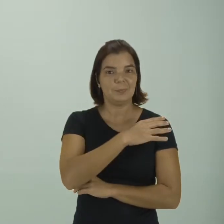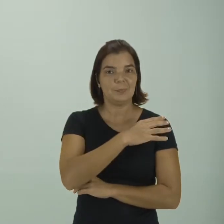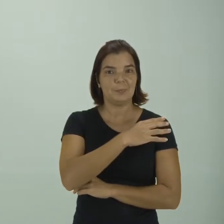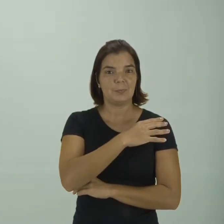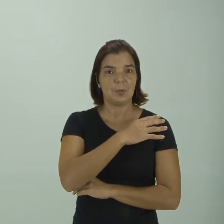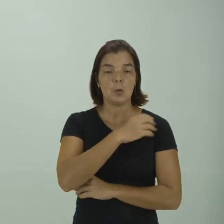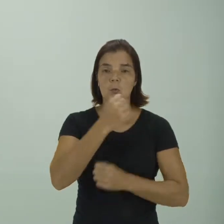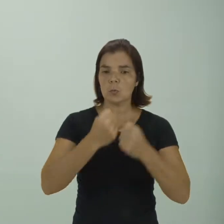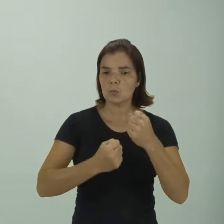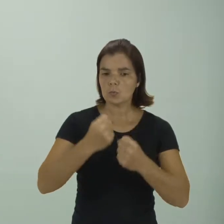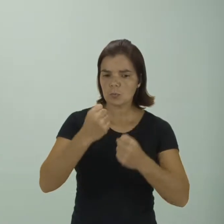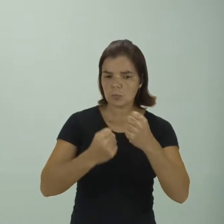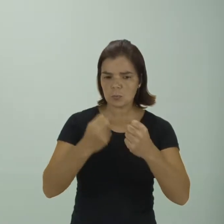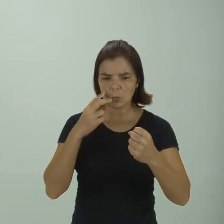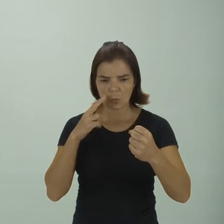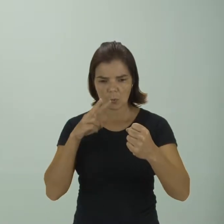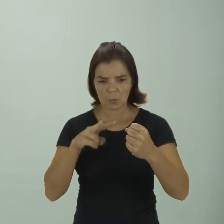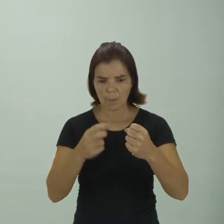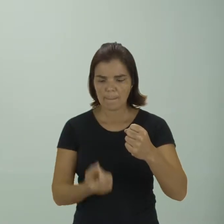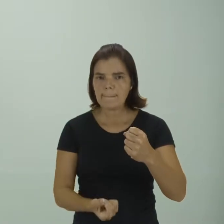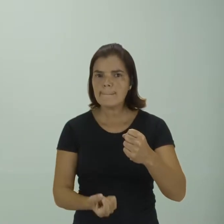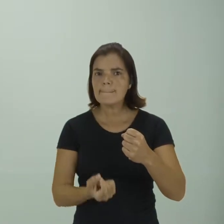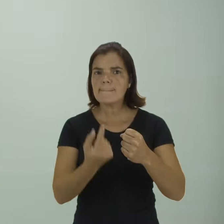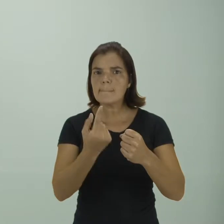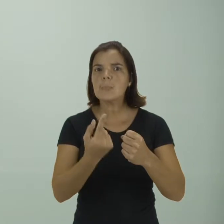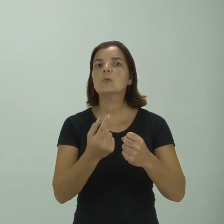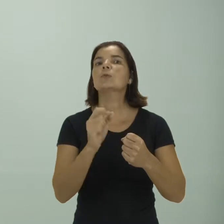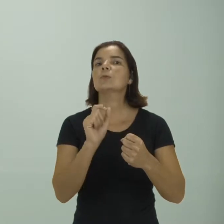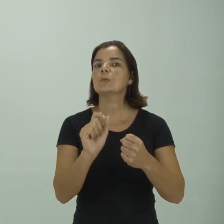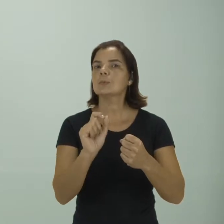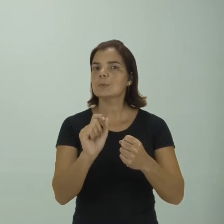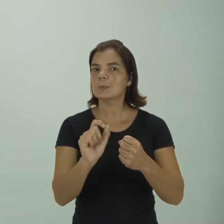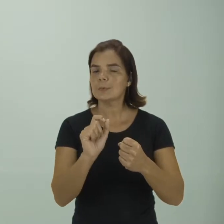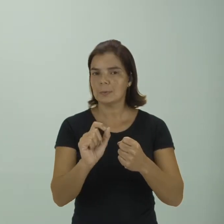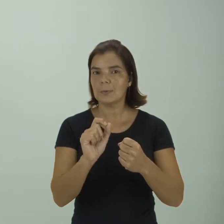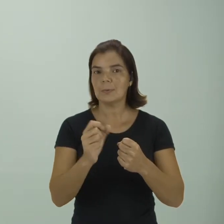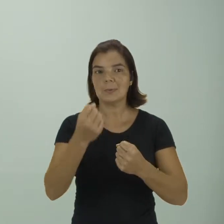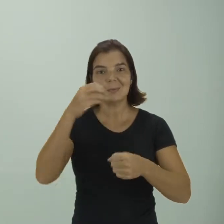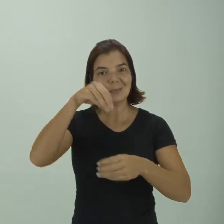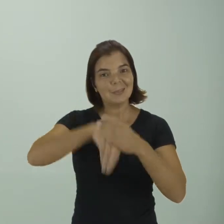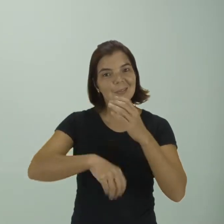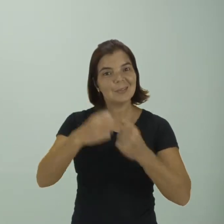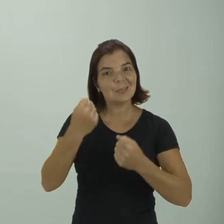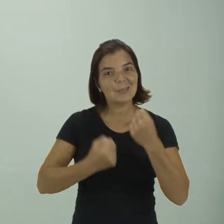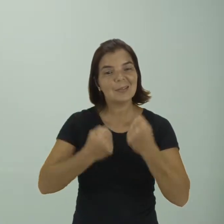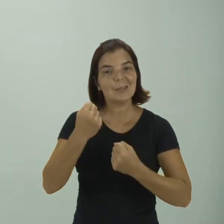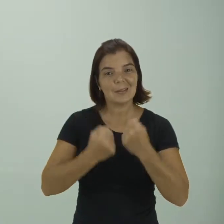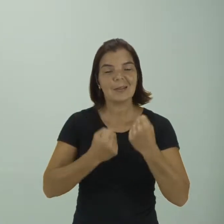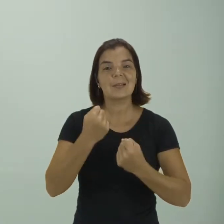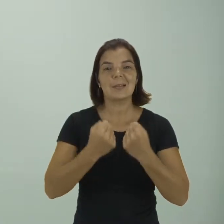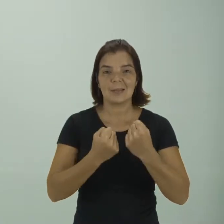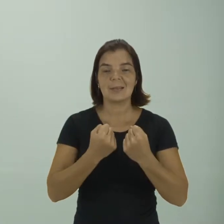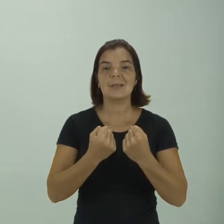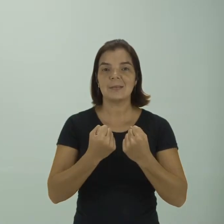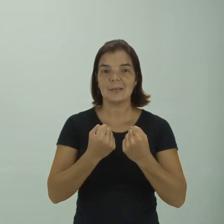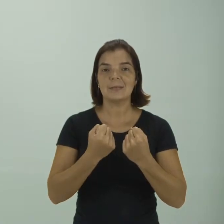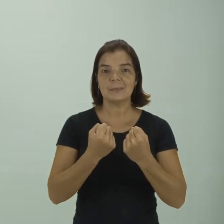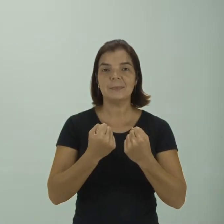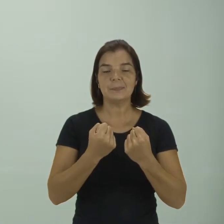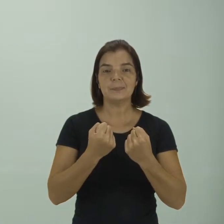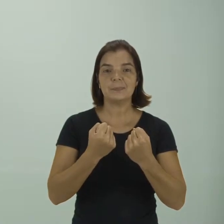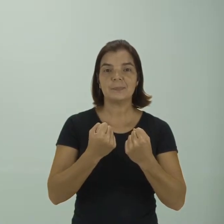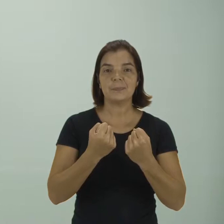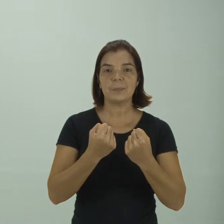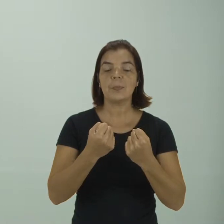ele saiu no automóvel, ao decorrer do tempo, dentro do carro e dentro da